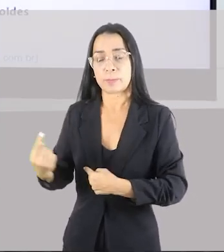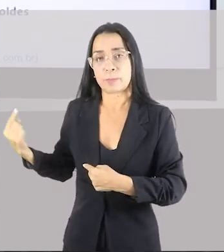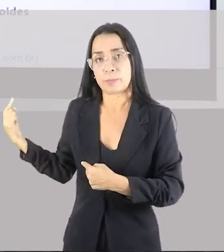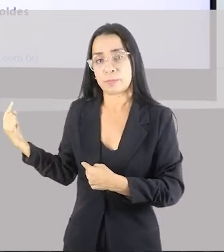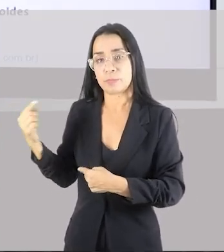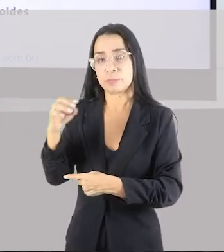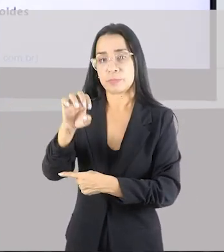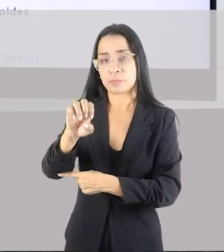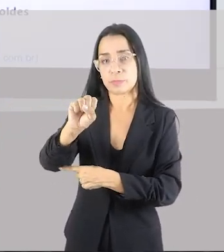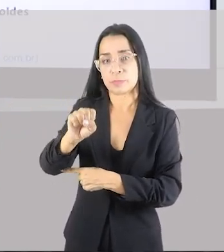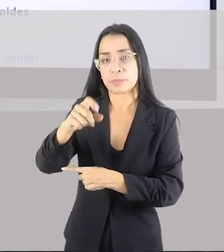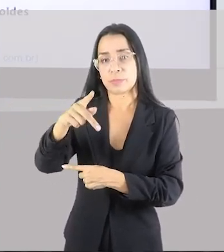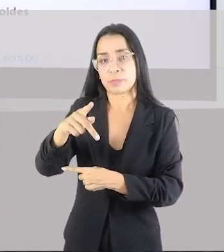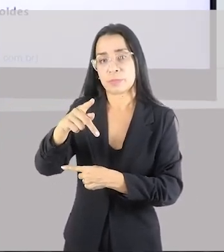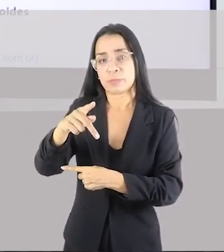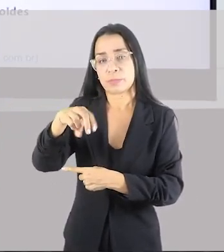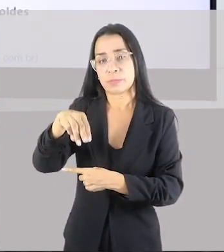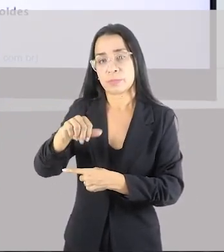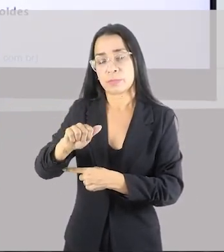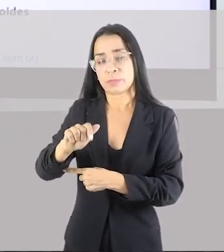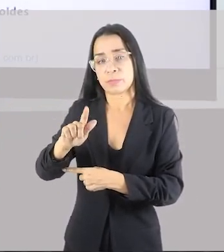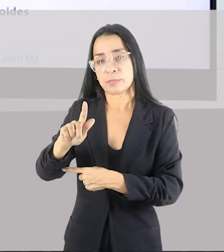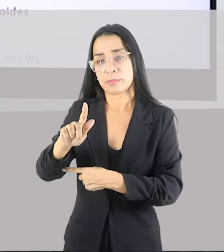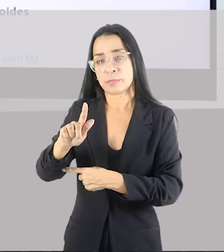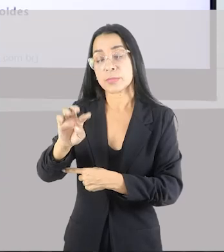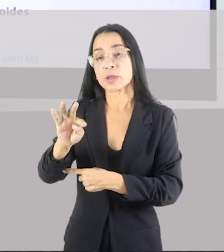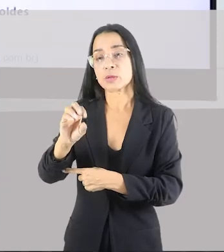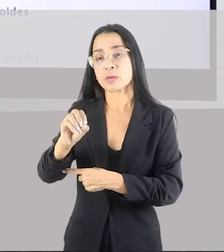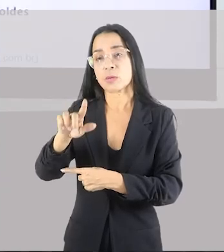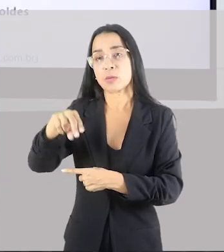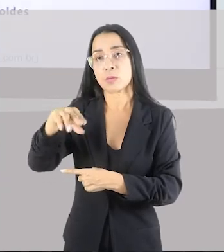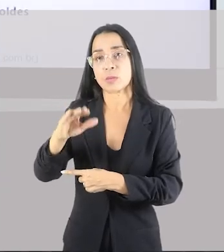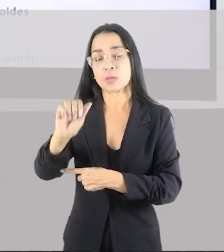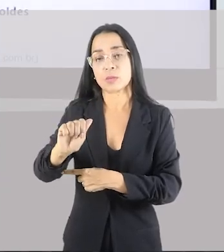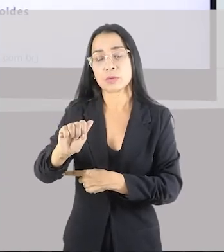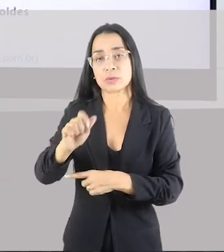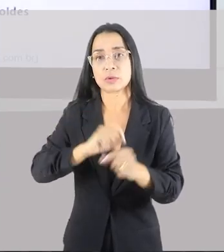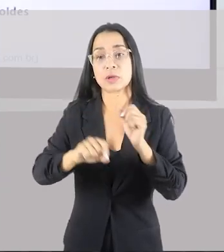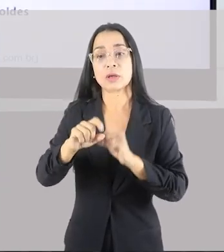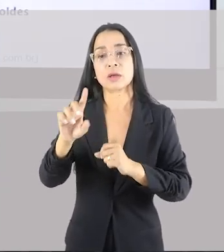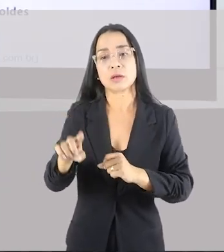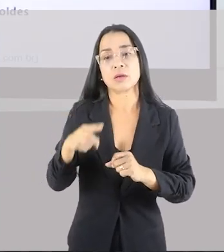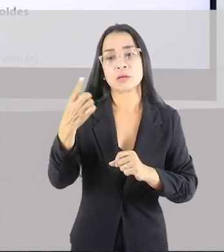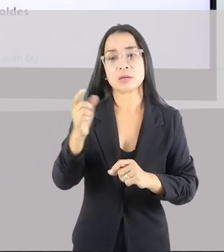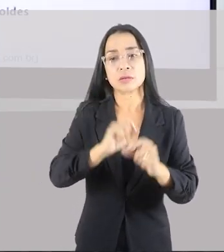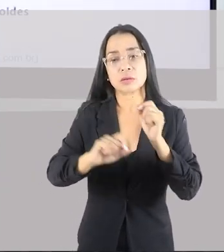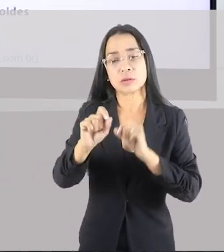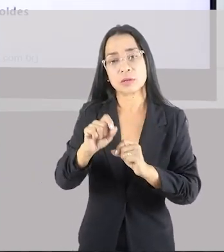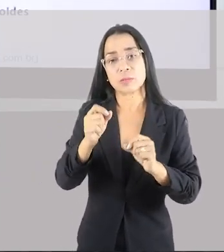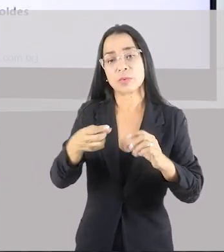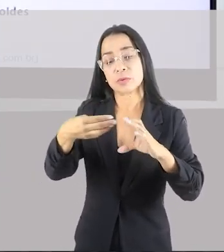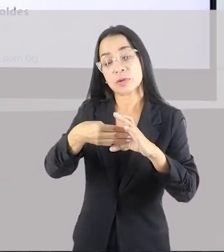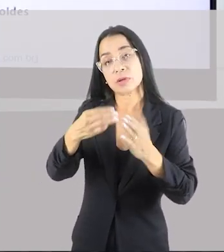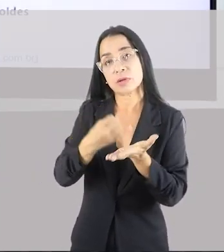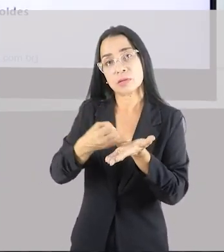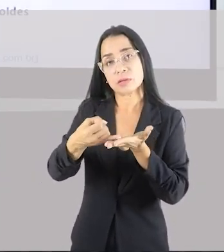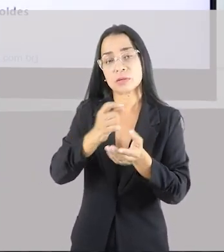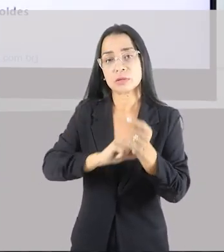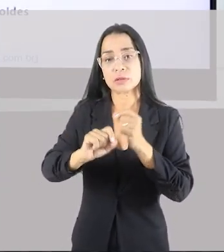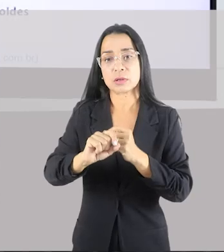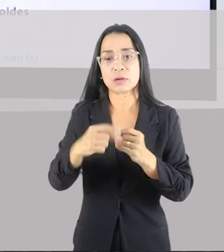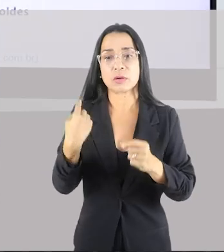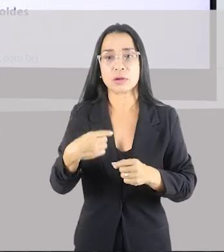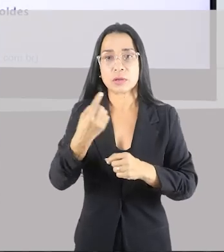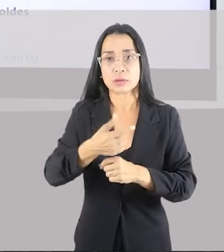tá? Então, a espermatogônia vem logo após, né, aí, essa célula inicial. É a